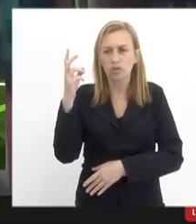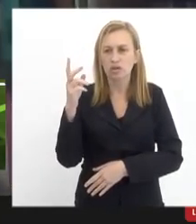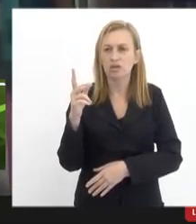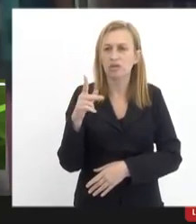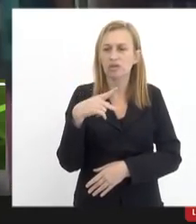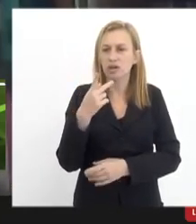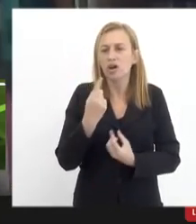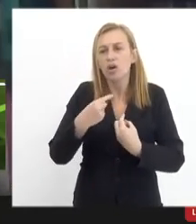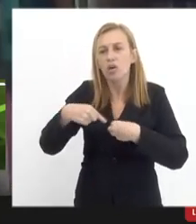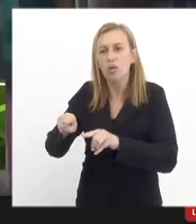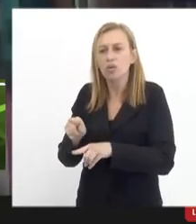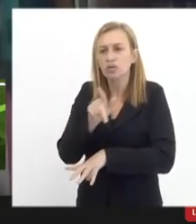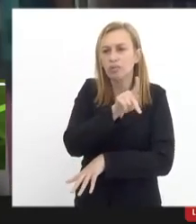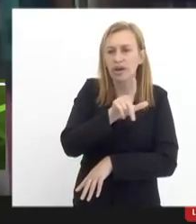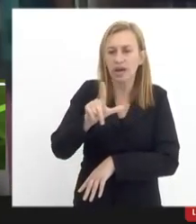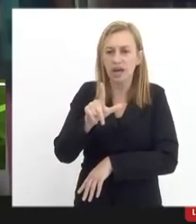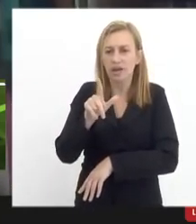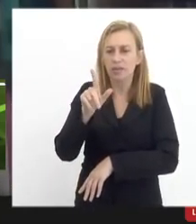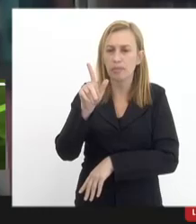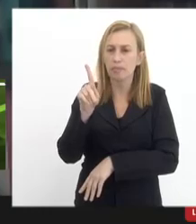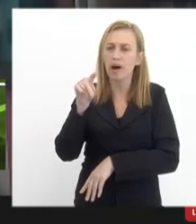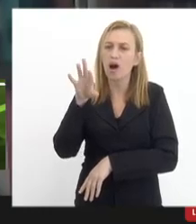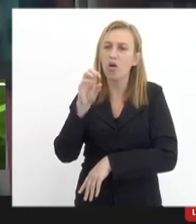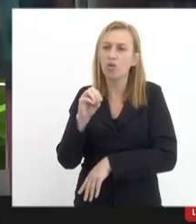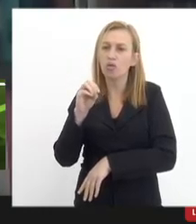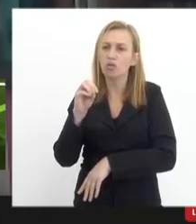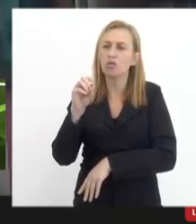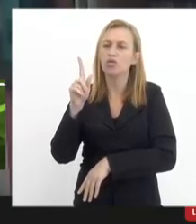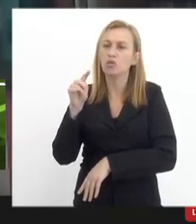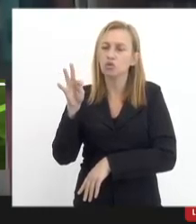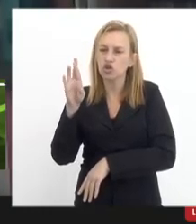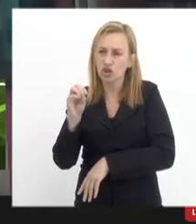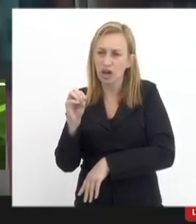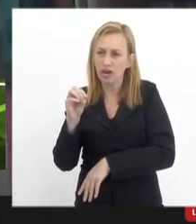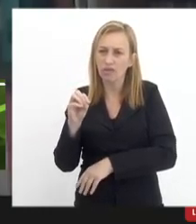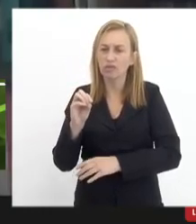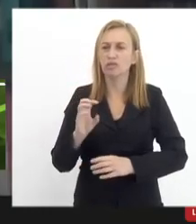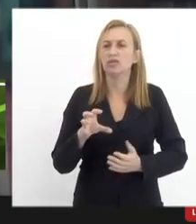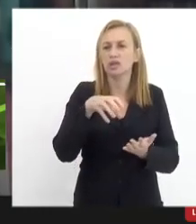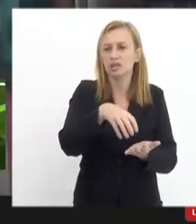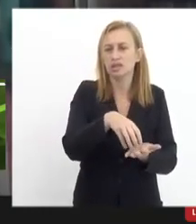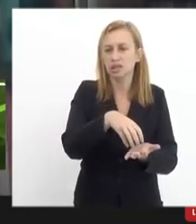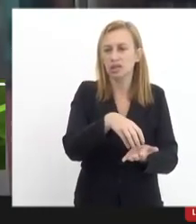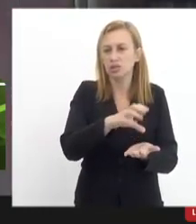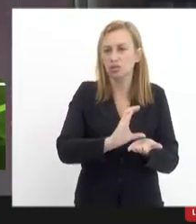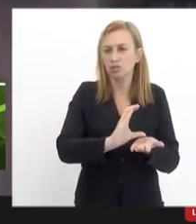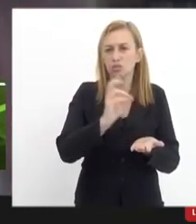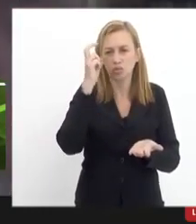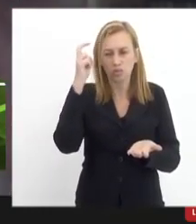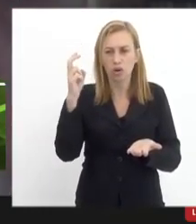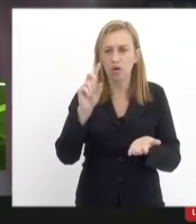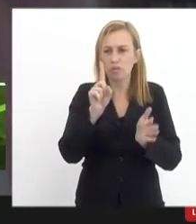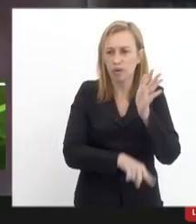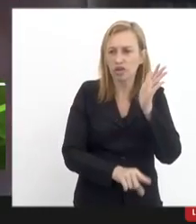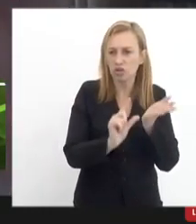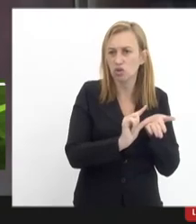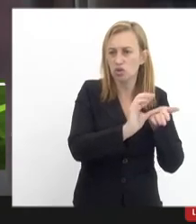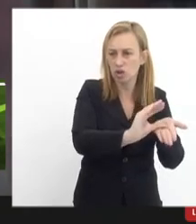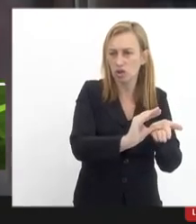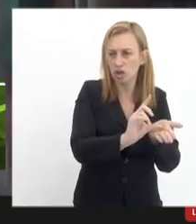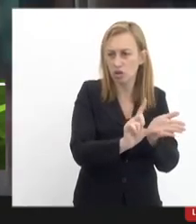contra o PL Paulo Gustavo, articulando no Senado Federal para que o setor tenha menos recursos. Quer dizer, isso daí para nós